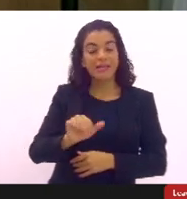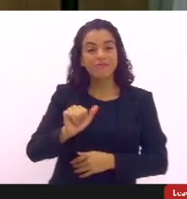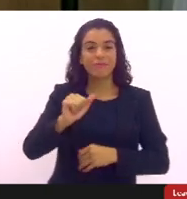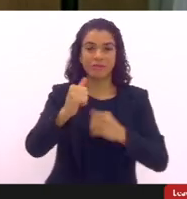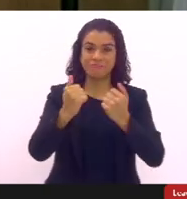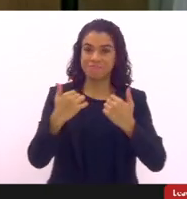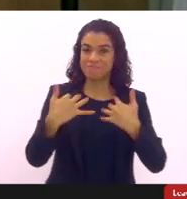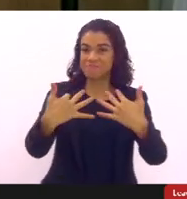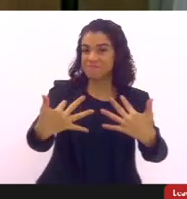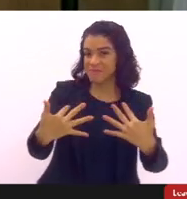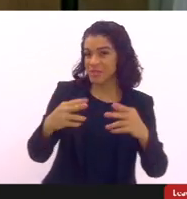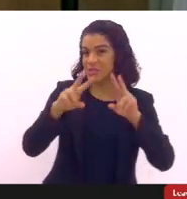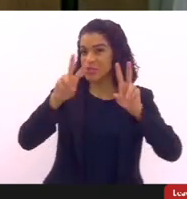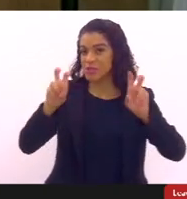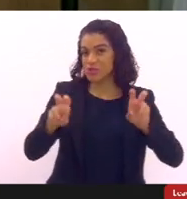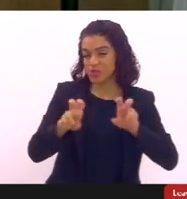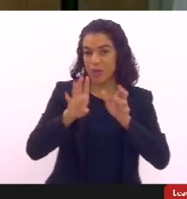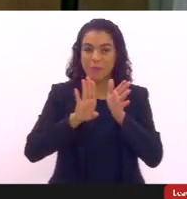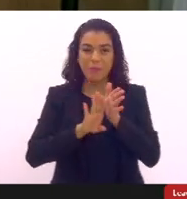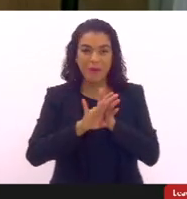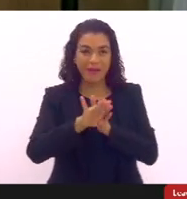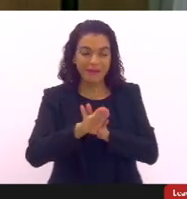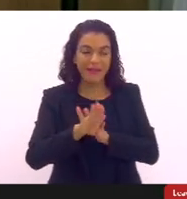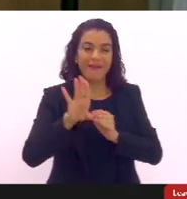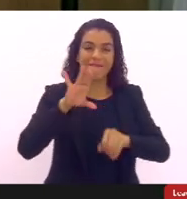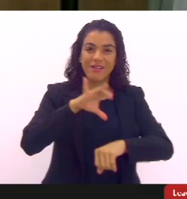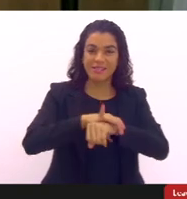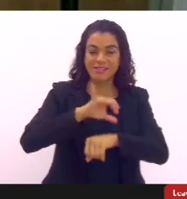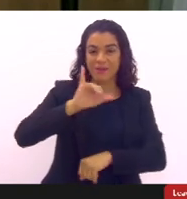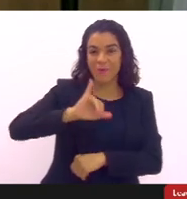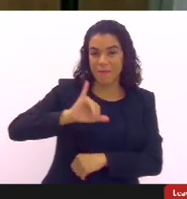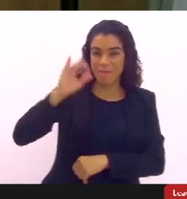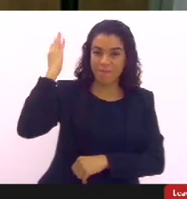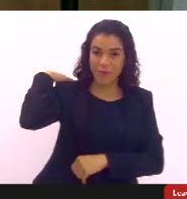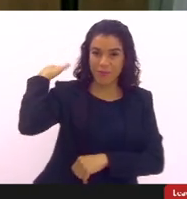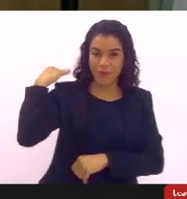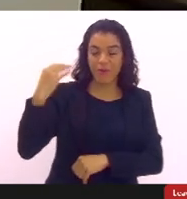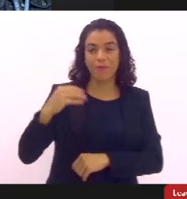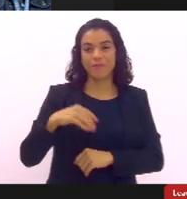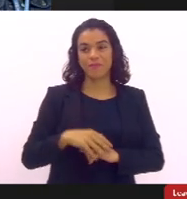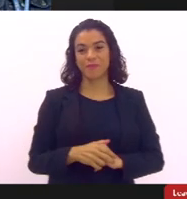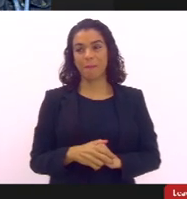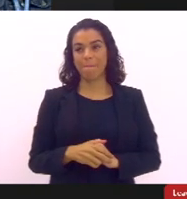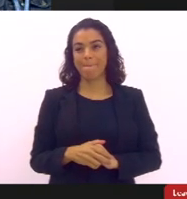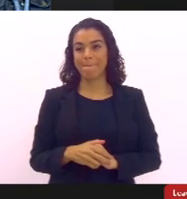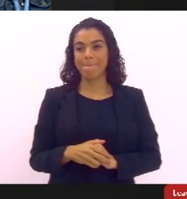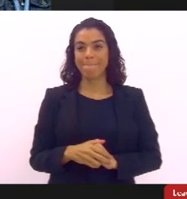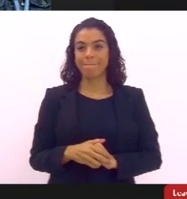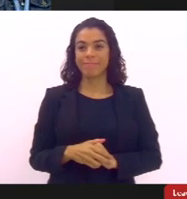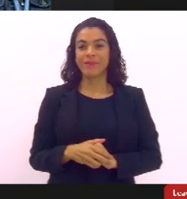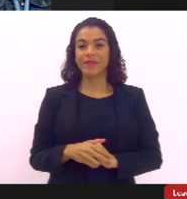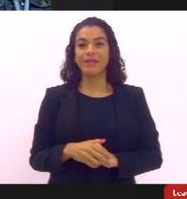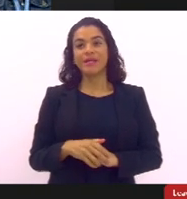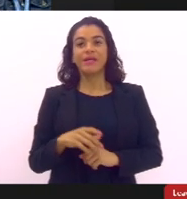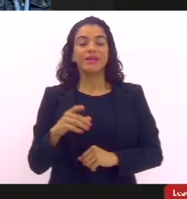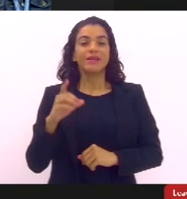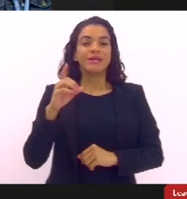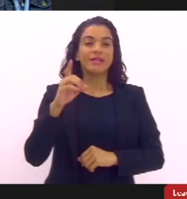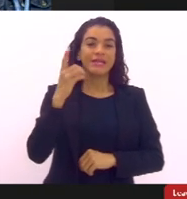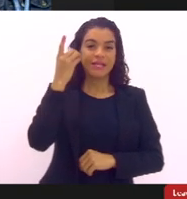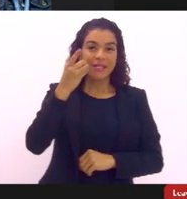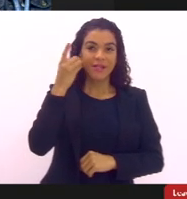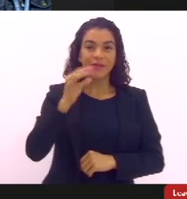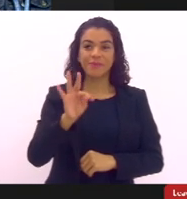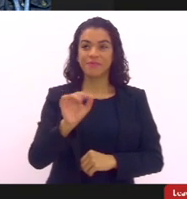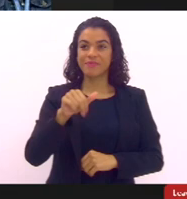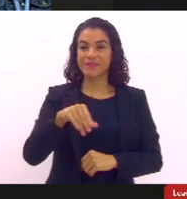pública sobre a tuberculose. E no final, a gente faz as considerações. Muito obrigado. Perfeito. Deputado Tandio, que é o nosso